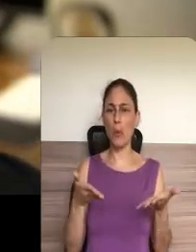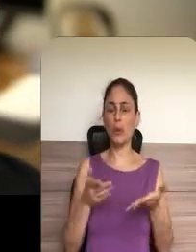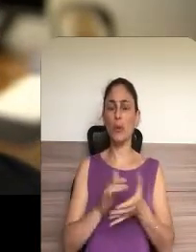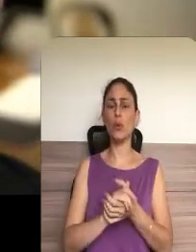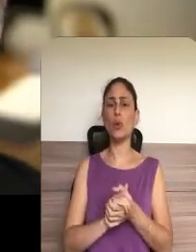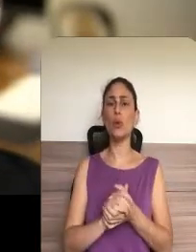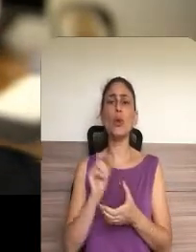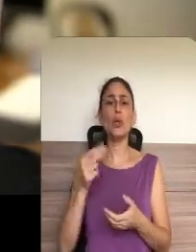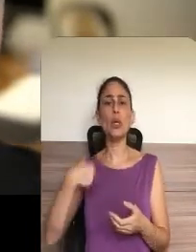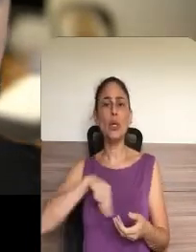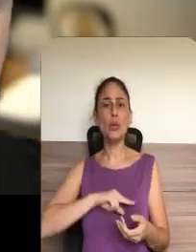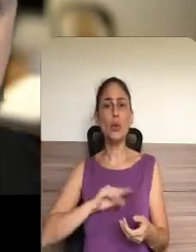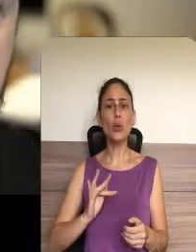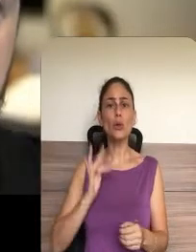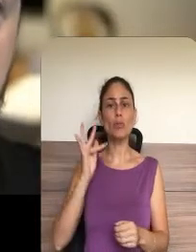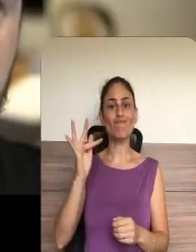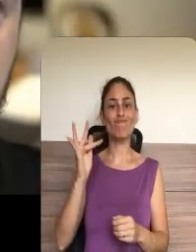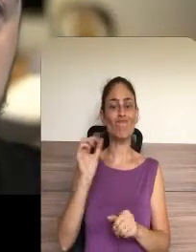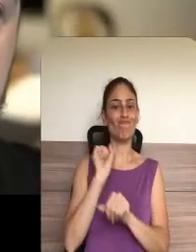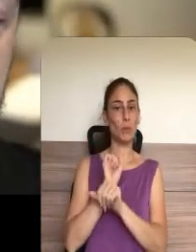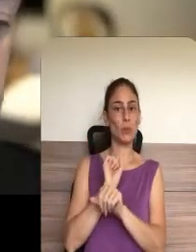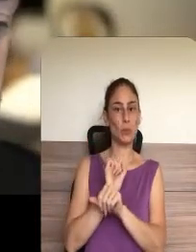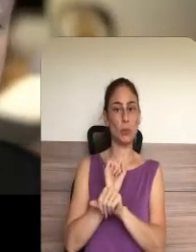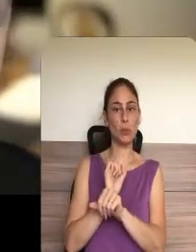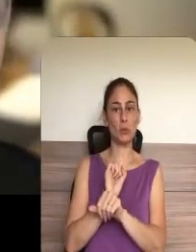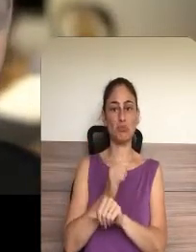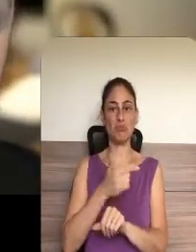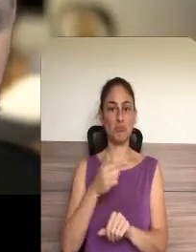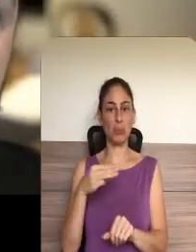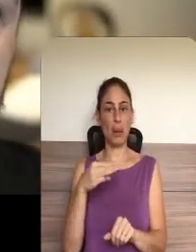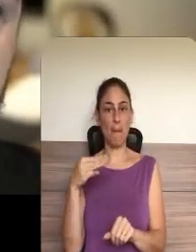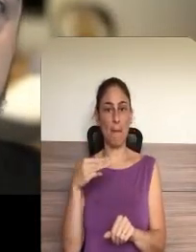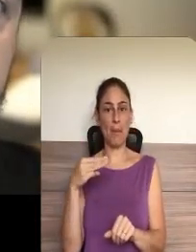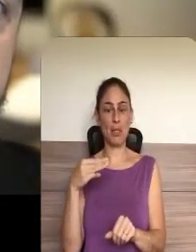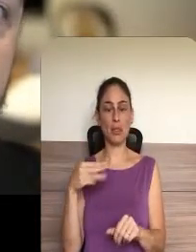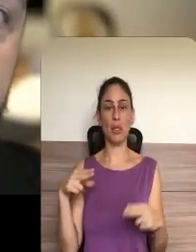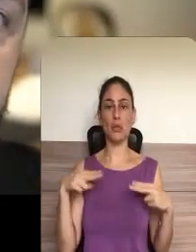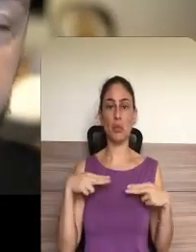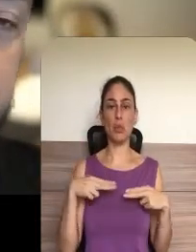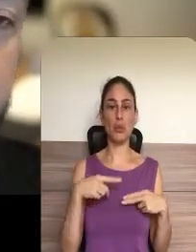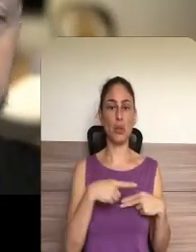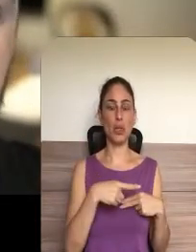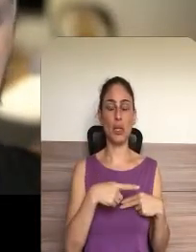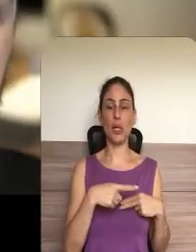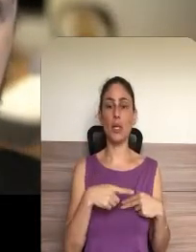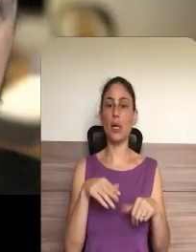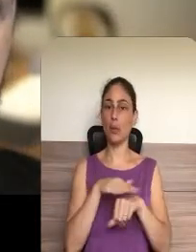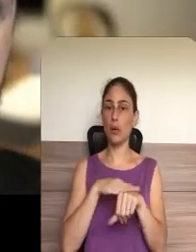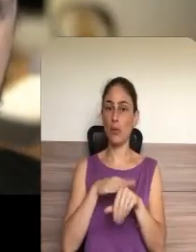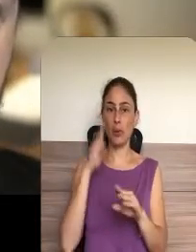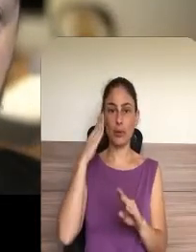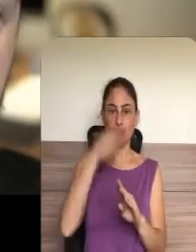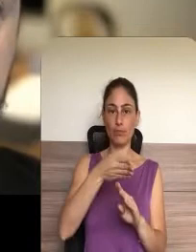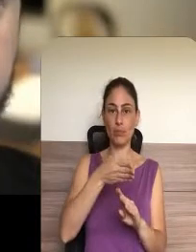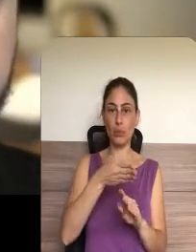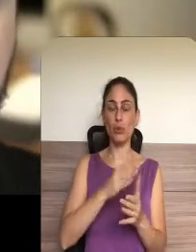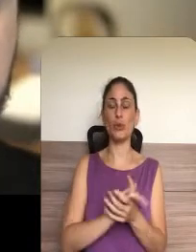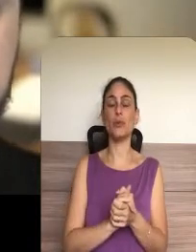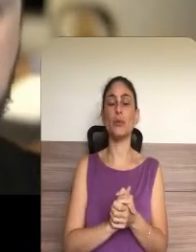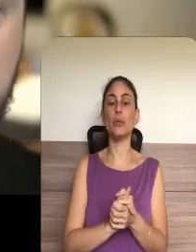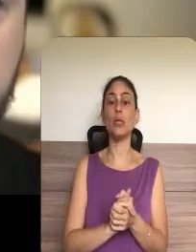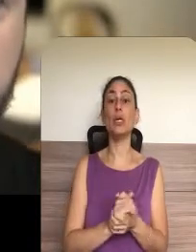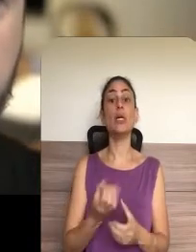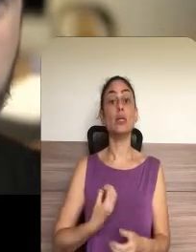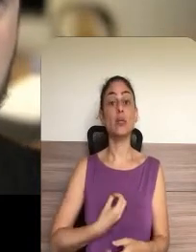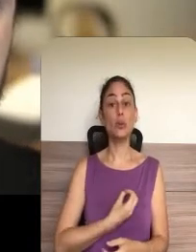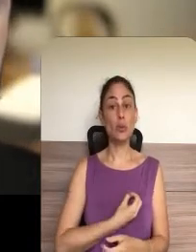eu vou falar nessa live e o que a gente está esperando pela frente. Tá? Desativei o chat, desativei tudo aqui porque é papo reto